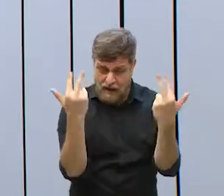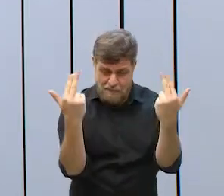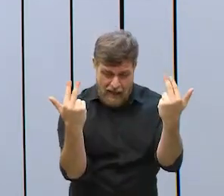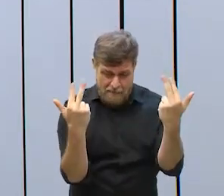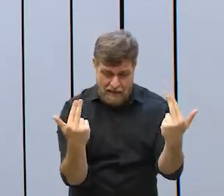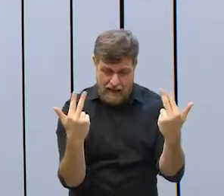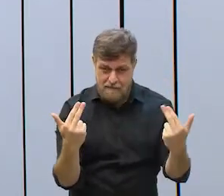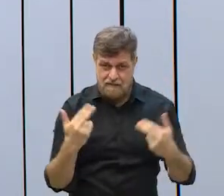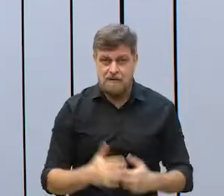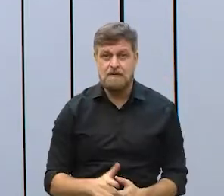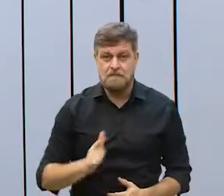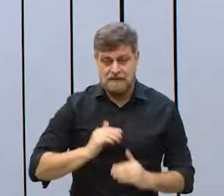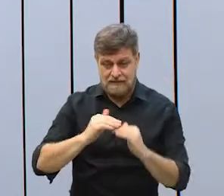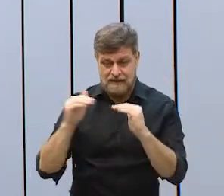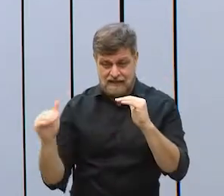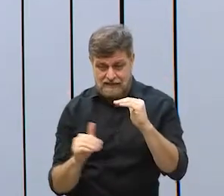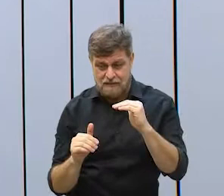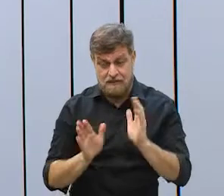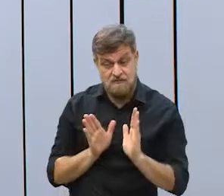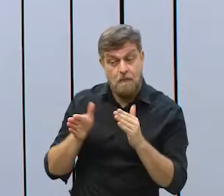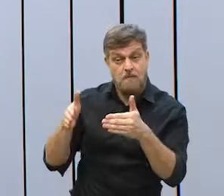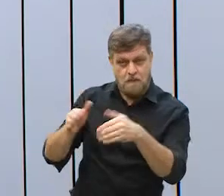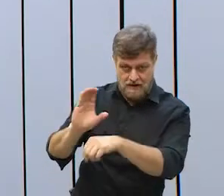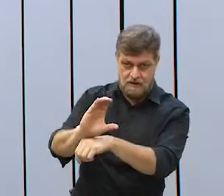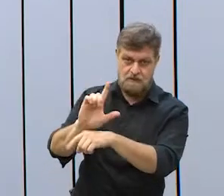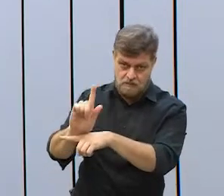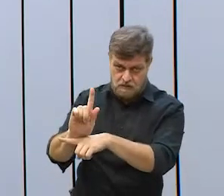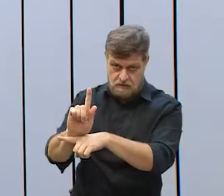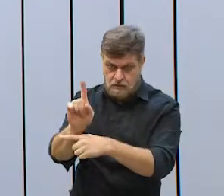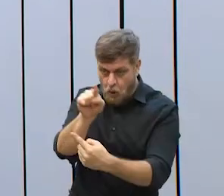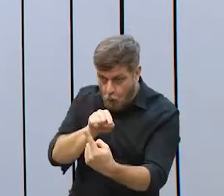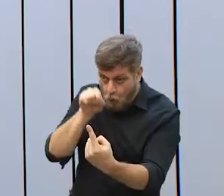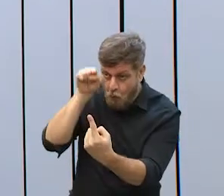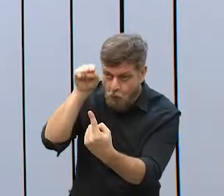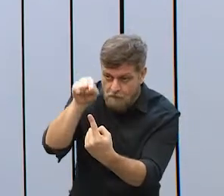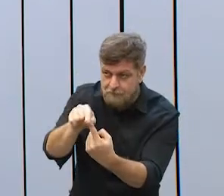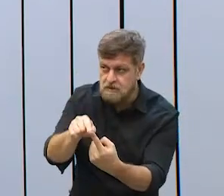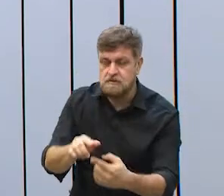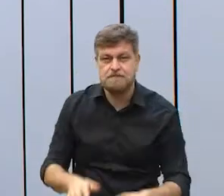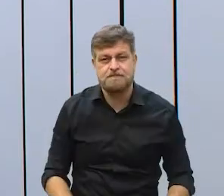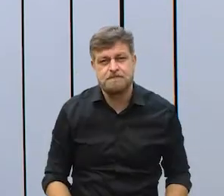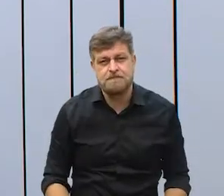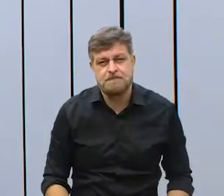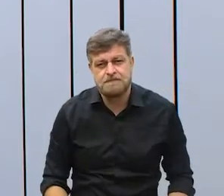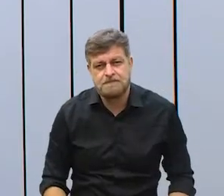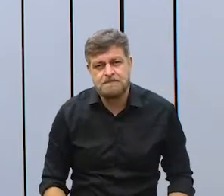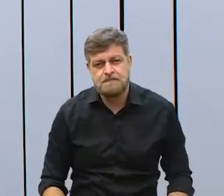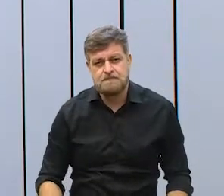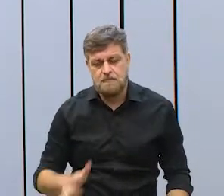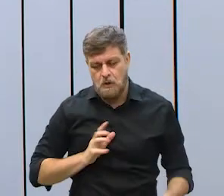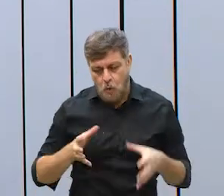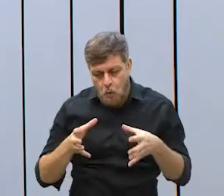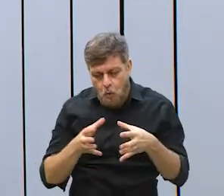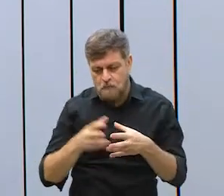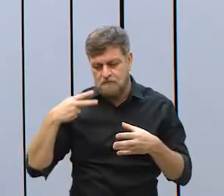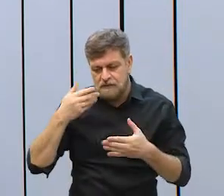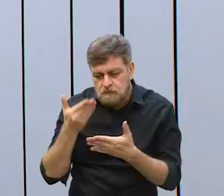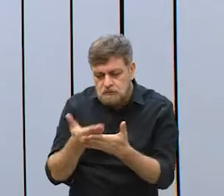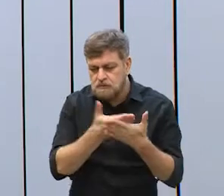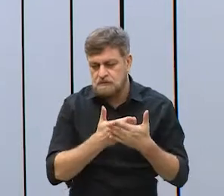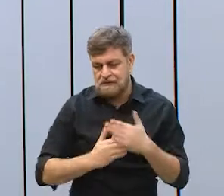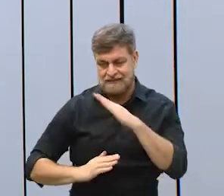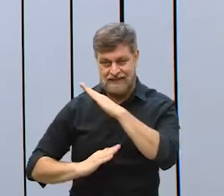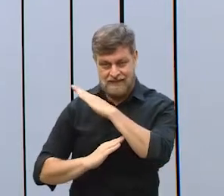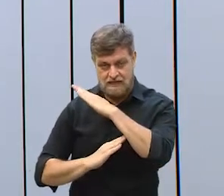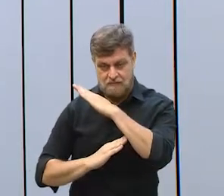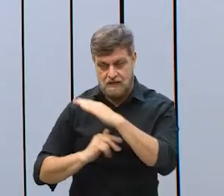da faixa econômica, mas trazendo para o Campo Grande, o nosso objetivo é esse, com as comissões, com a Câmara,